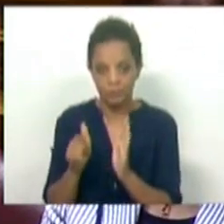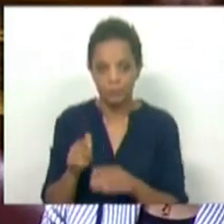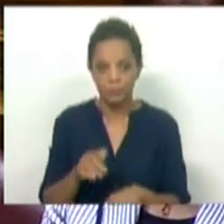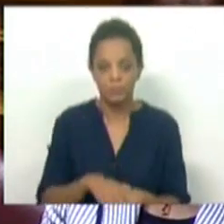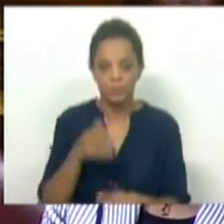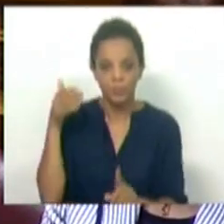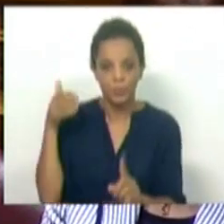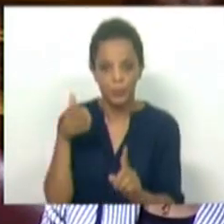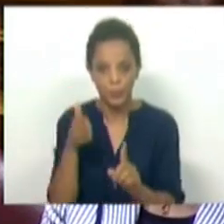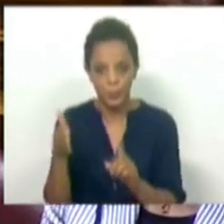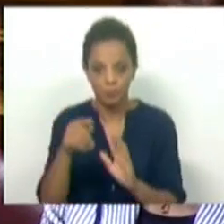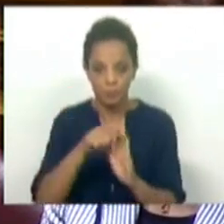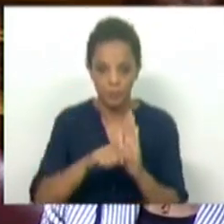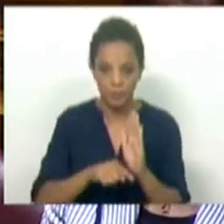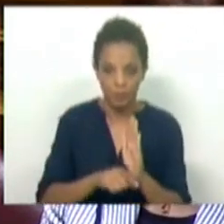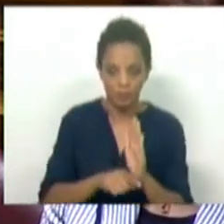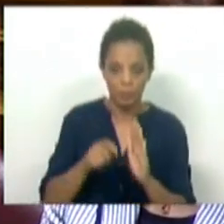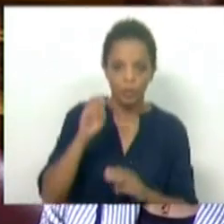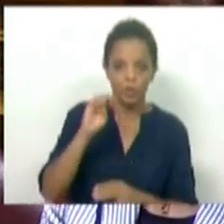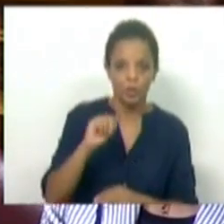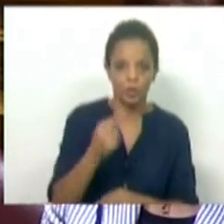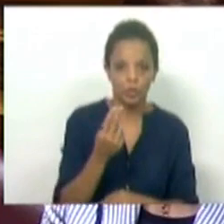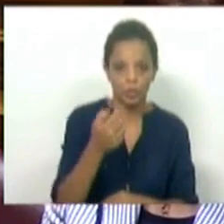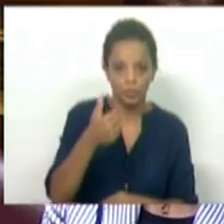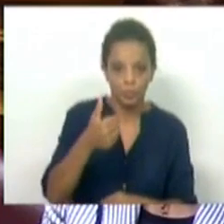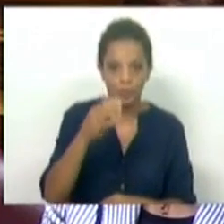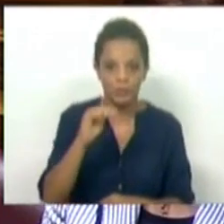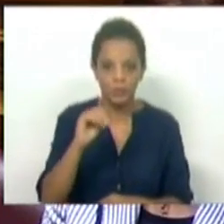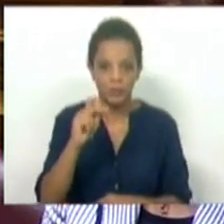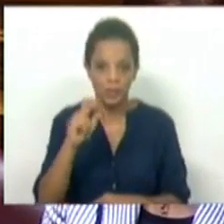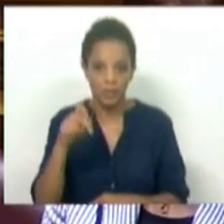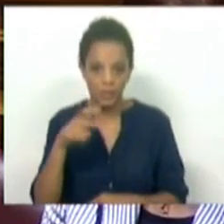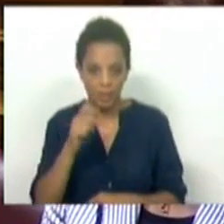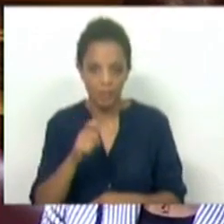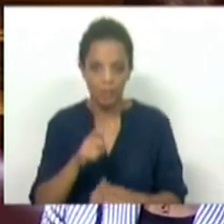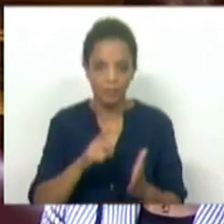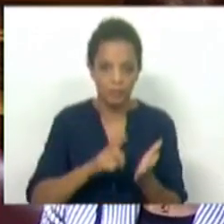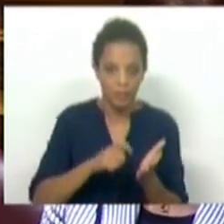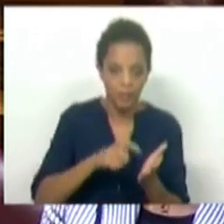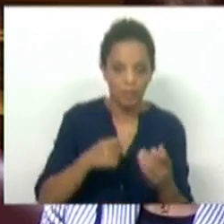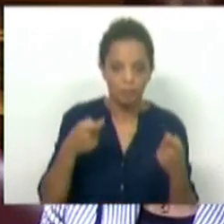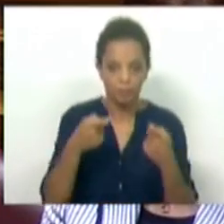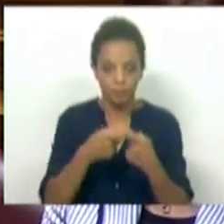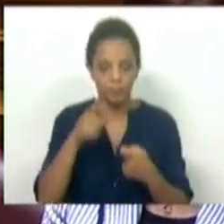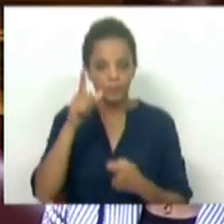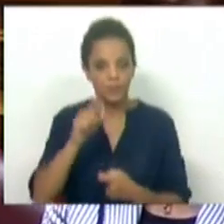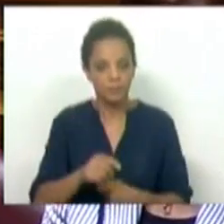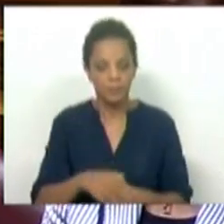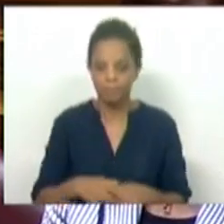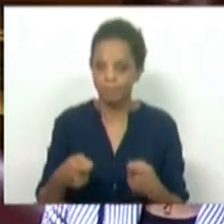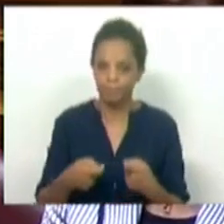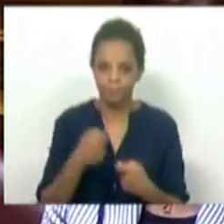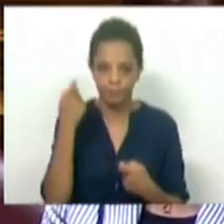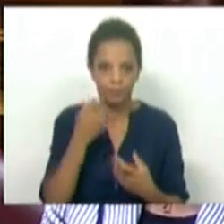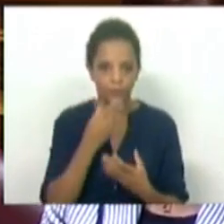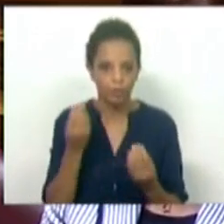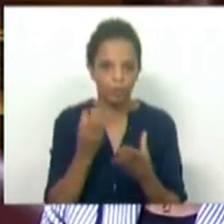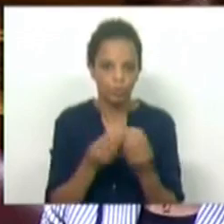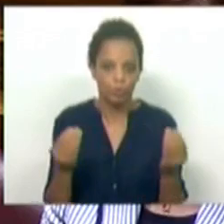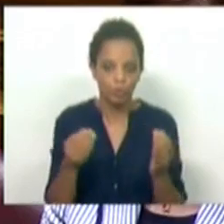desvios assinalados nos princípios de subsidiariedade, proporcionalidade e necessidade, a desconformidade de muitas das